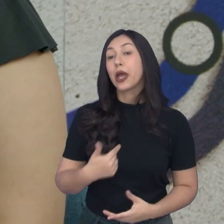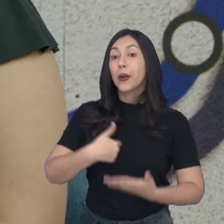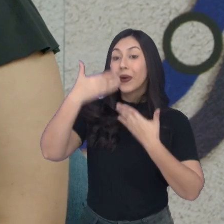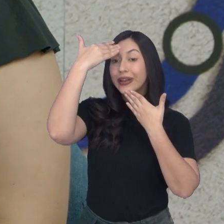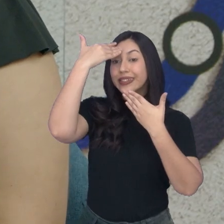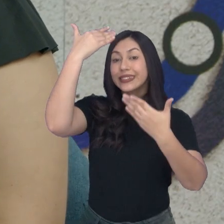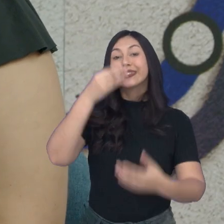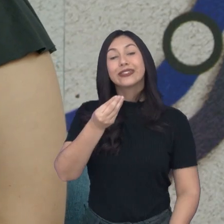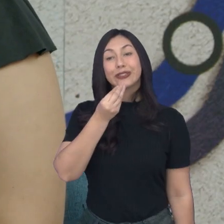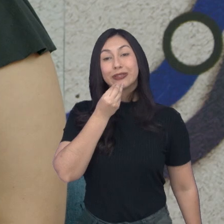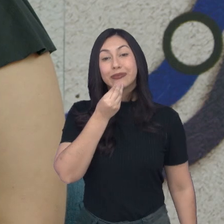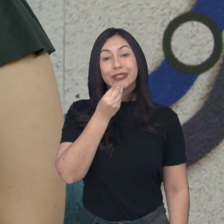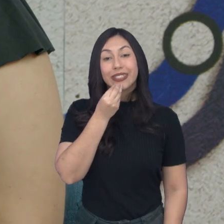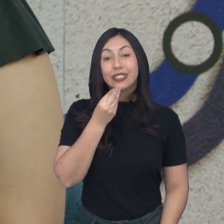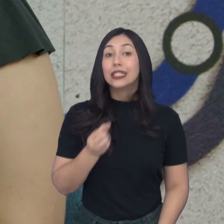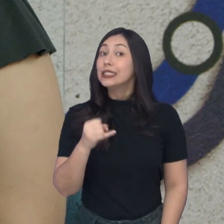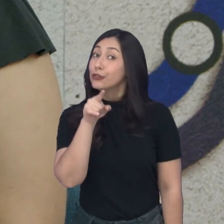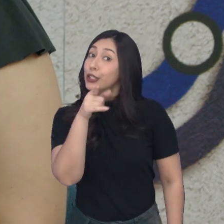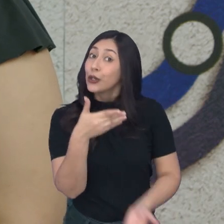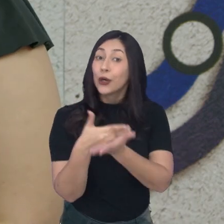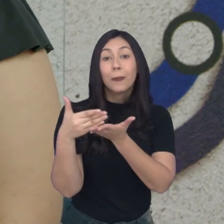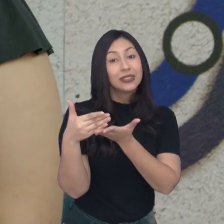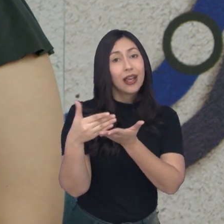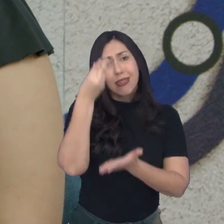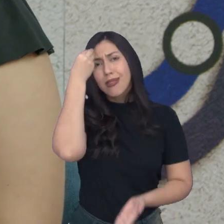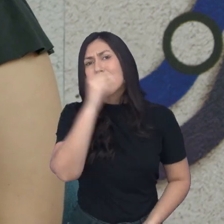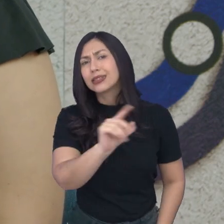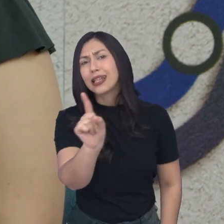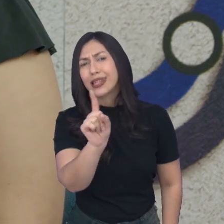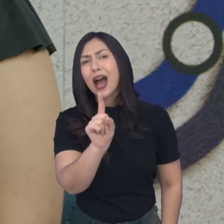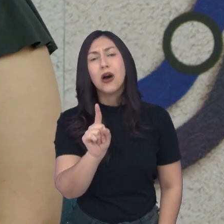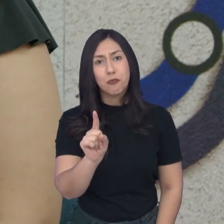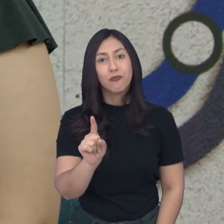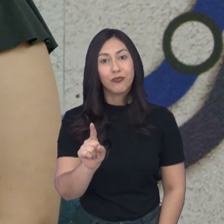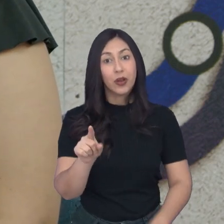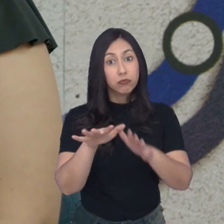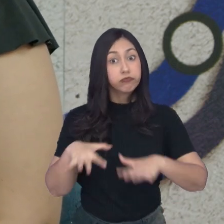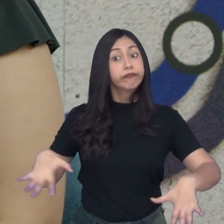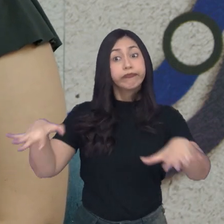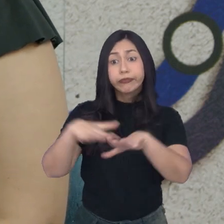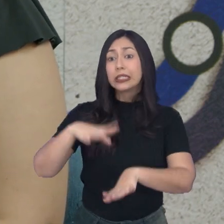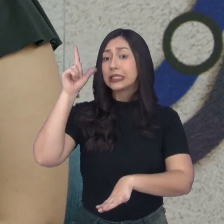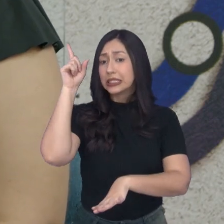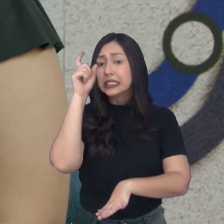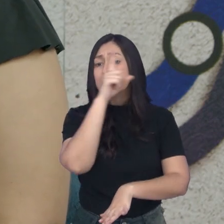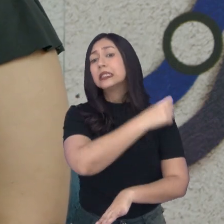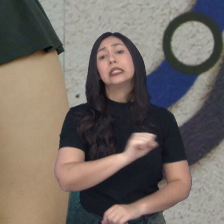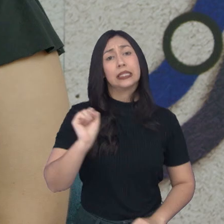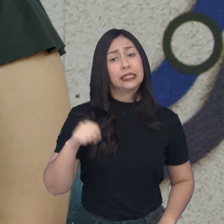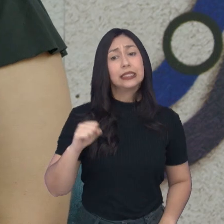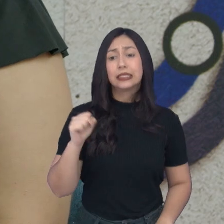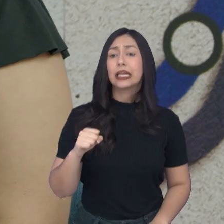aí a oportunidade, né? Se você está começando, né, não desista. O nosso mercado, ele é um mercado muito difícil.